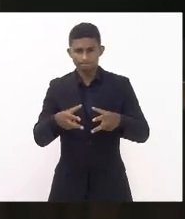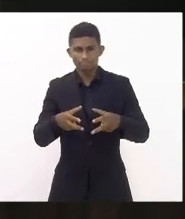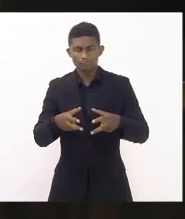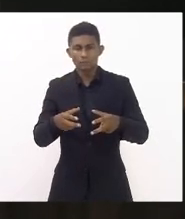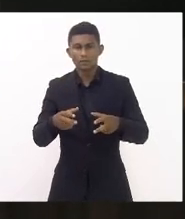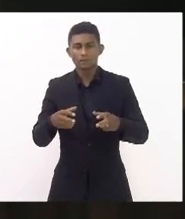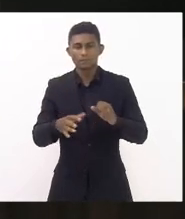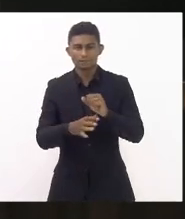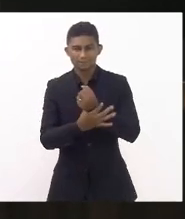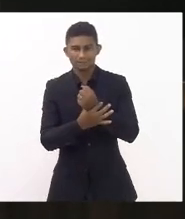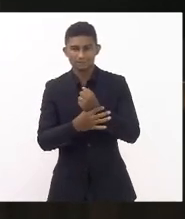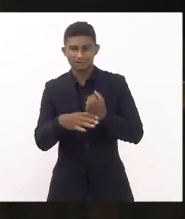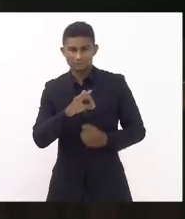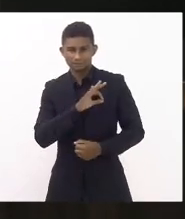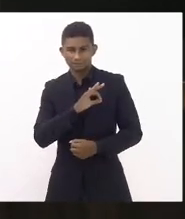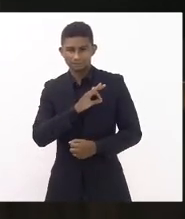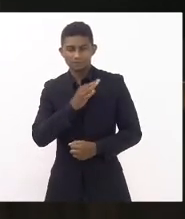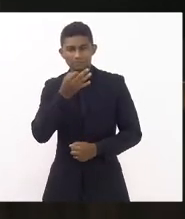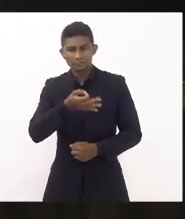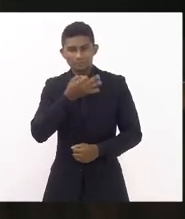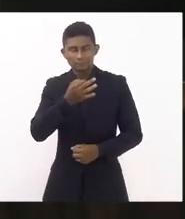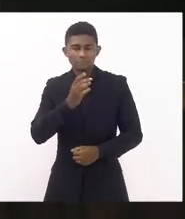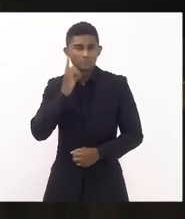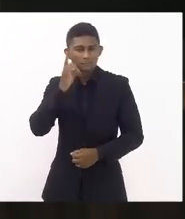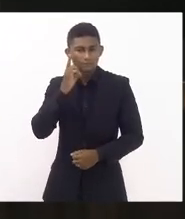deputado delegado Carlos Augusto.